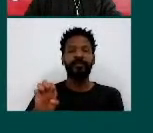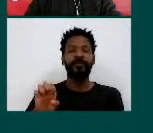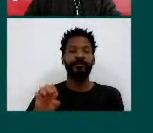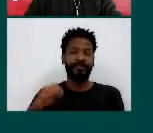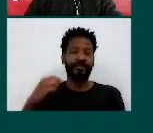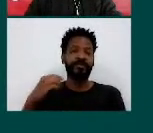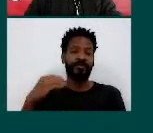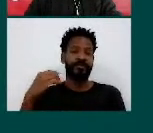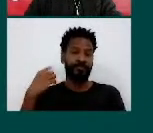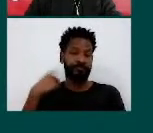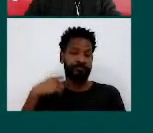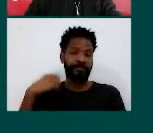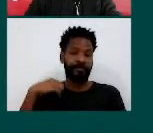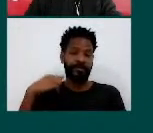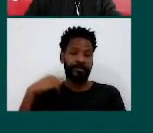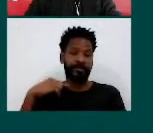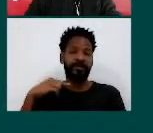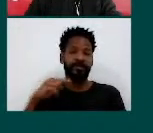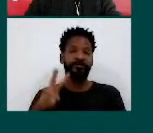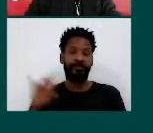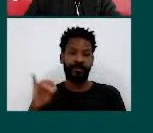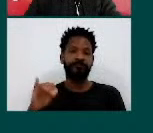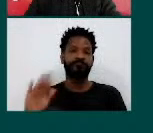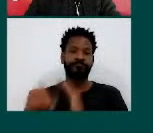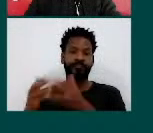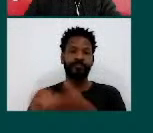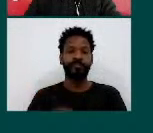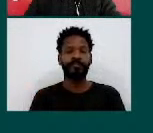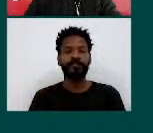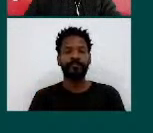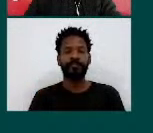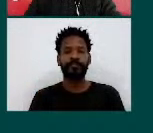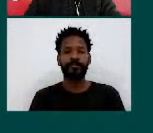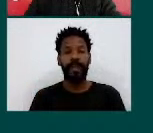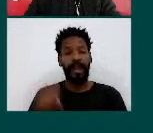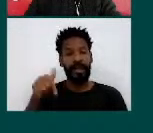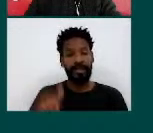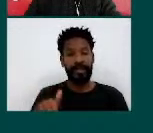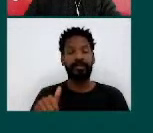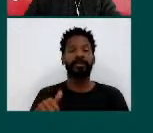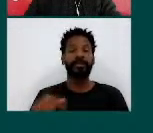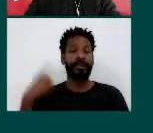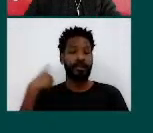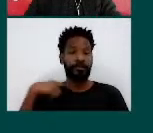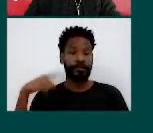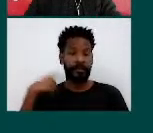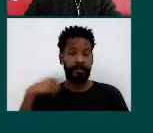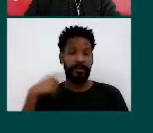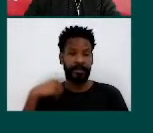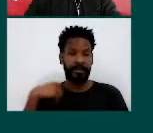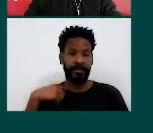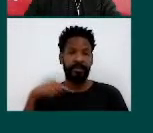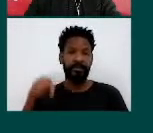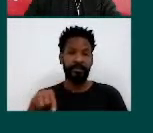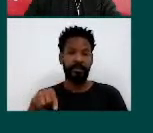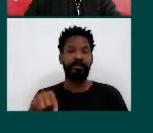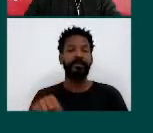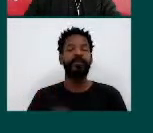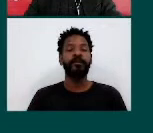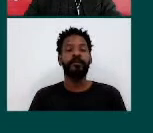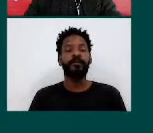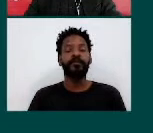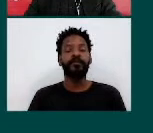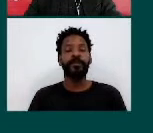be strong, and the outcomes will be of most